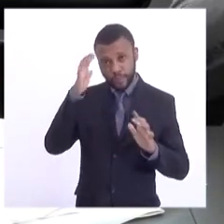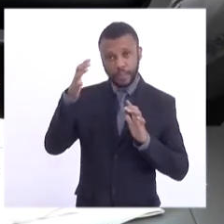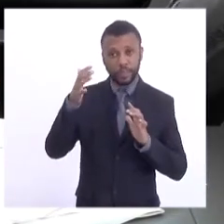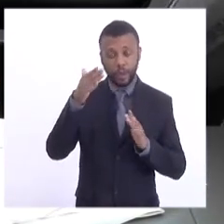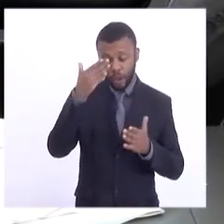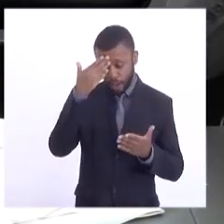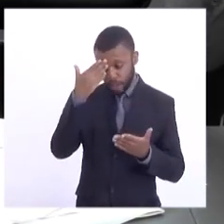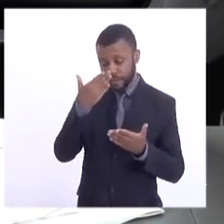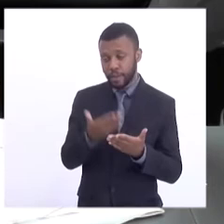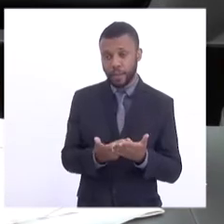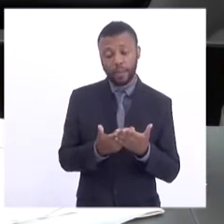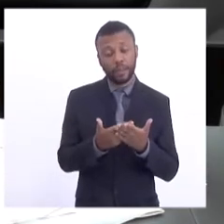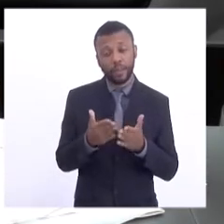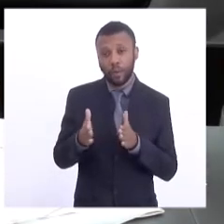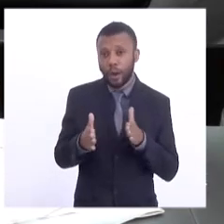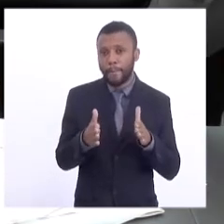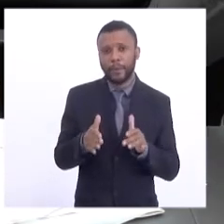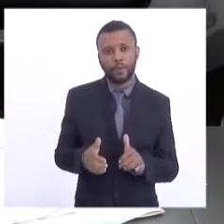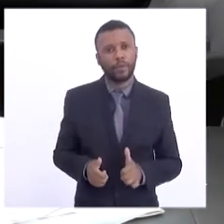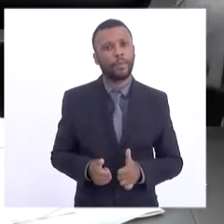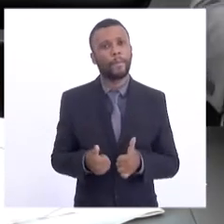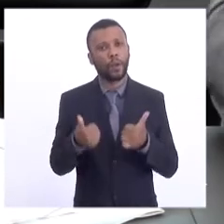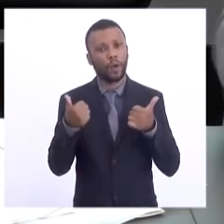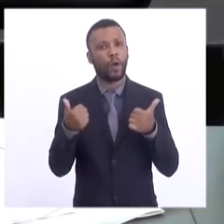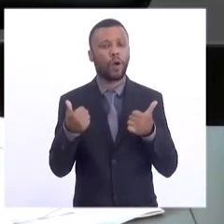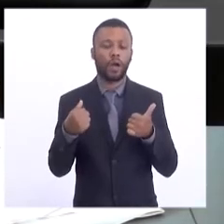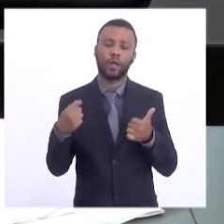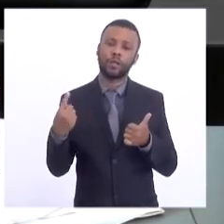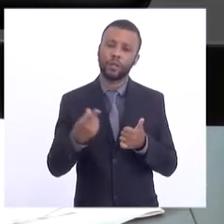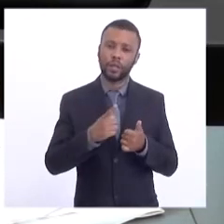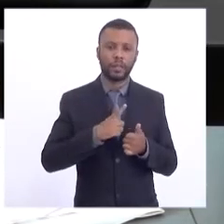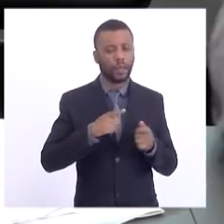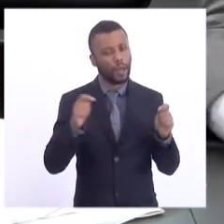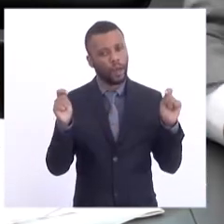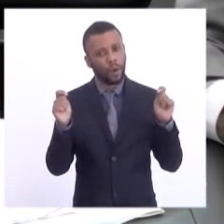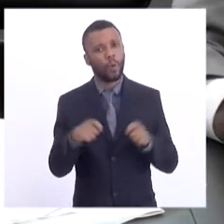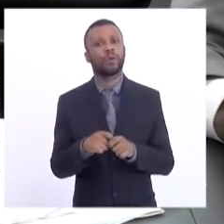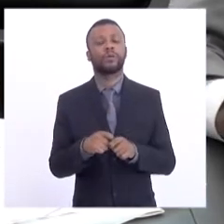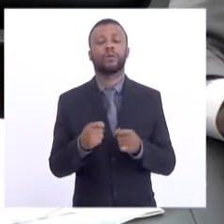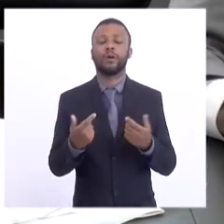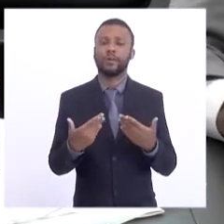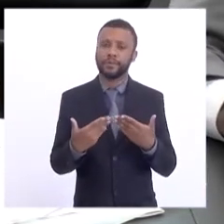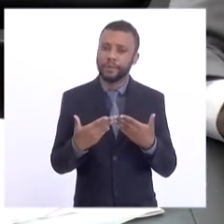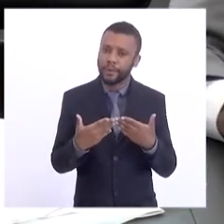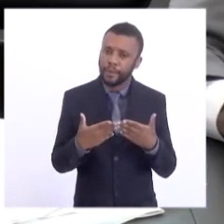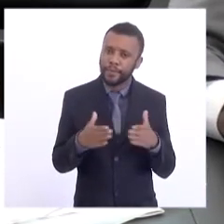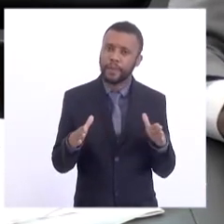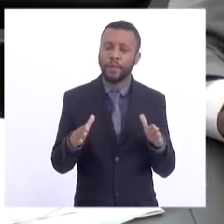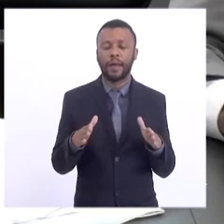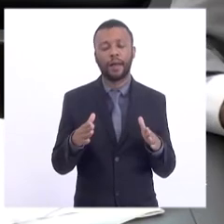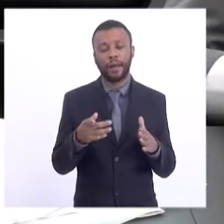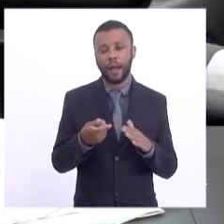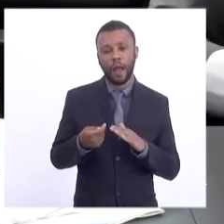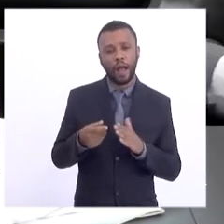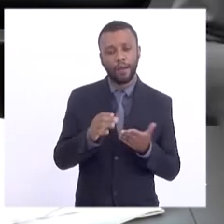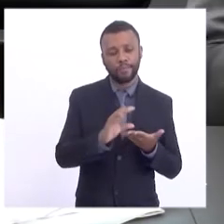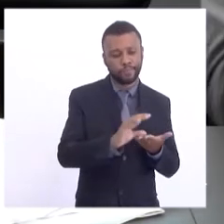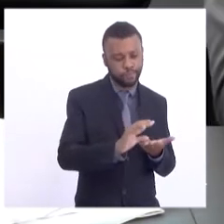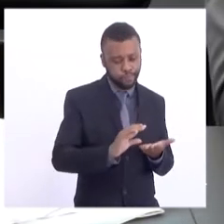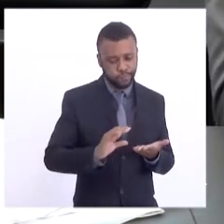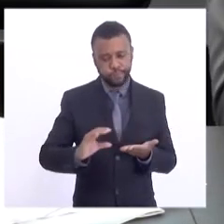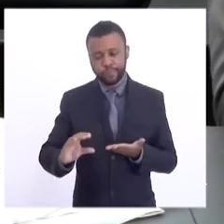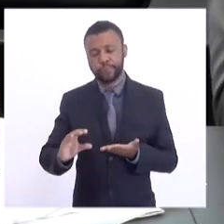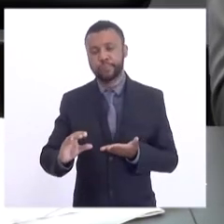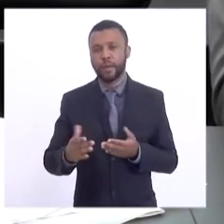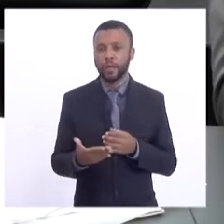acreditar que seja o melhor caminho a gente já tem condições de alocar no frente se recursos da fonte